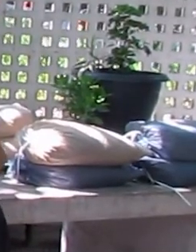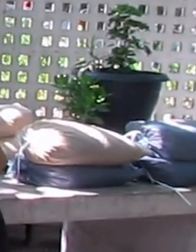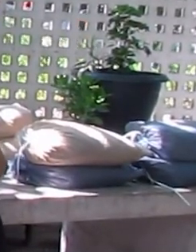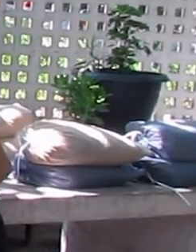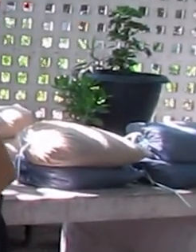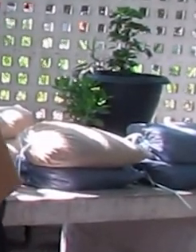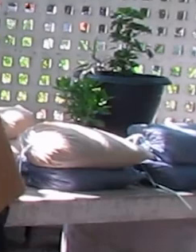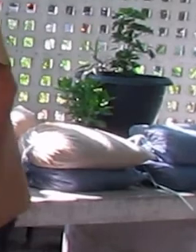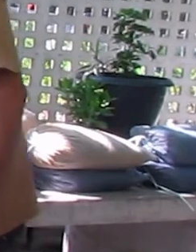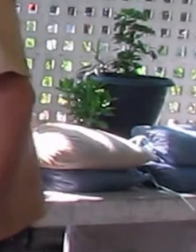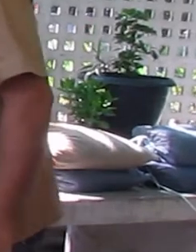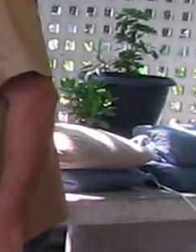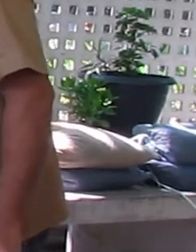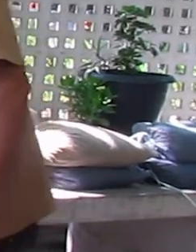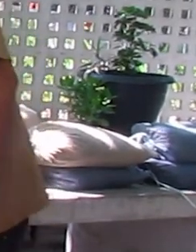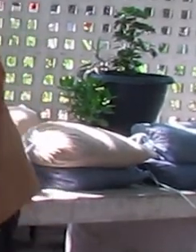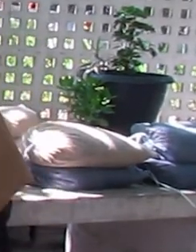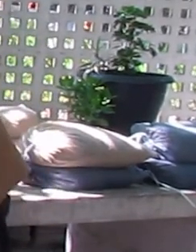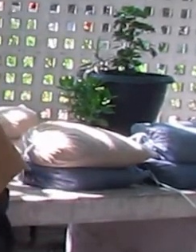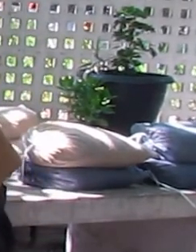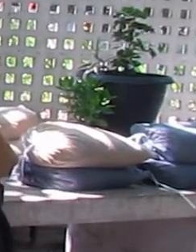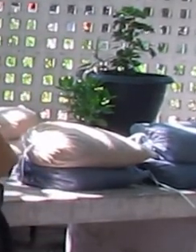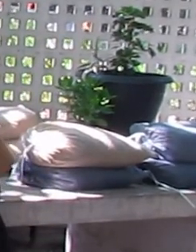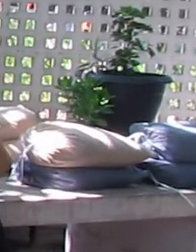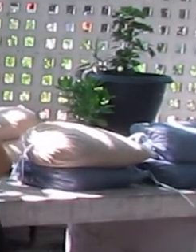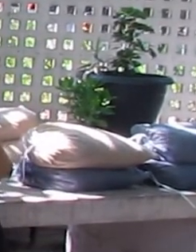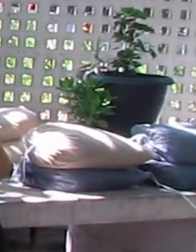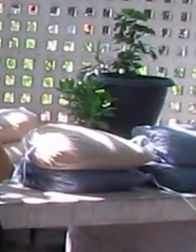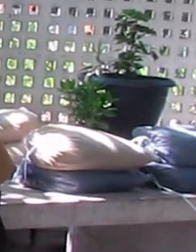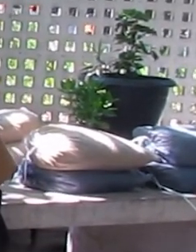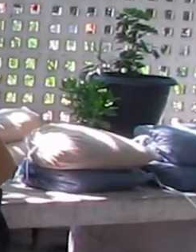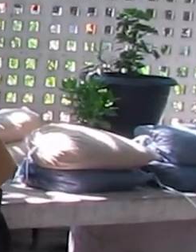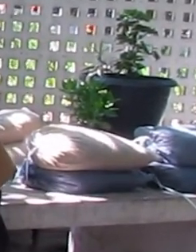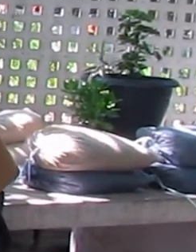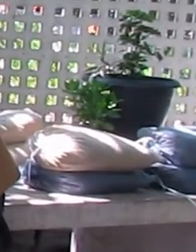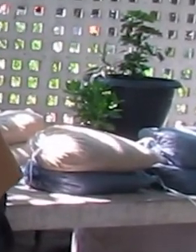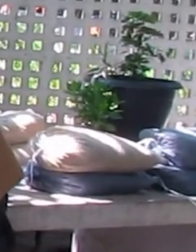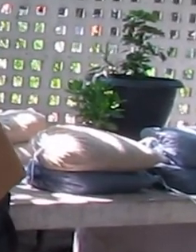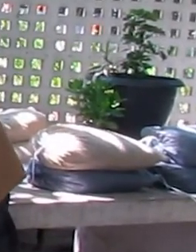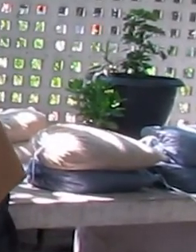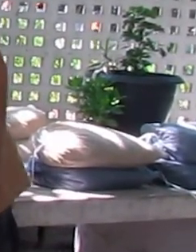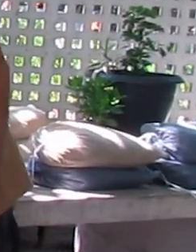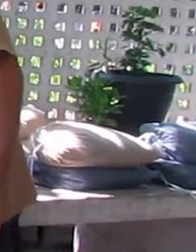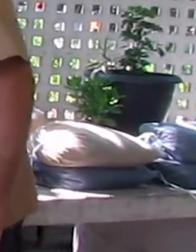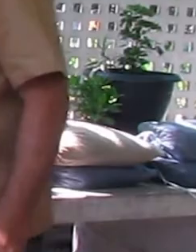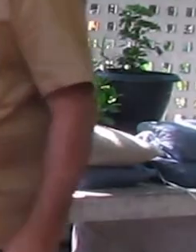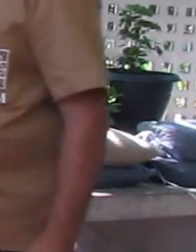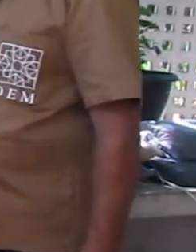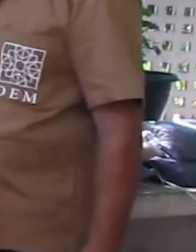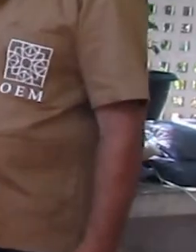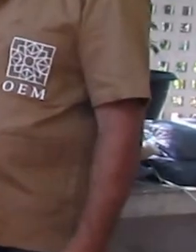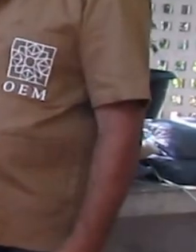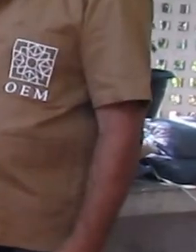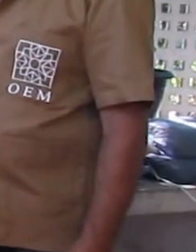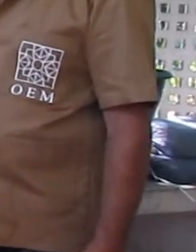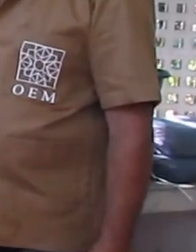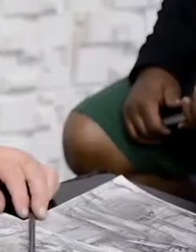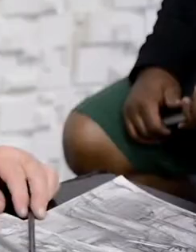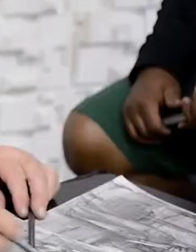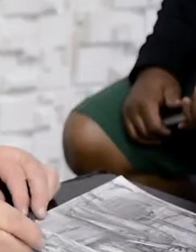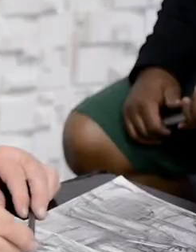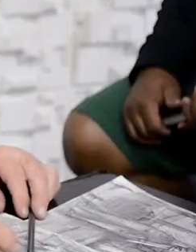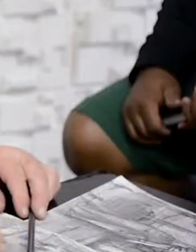essa. Você pode usar areia grossa também. No curso de afresco, os alunos tiveram aulas de desenho,